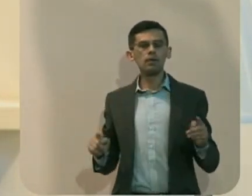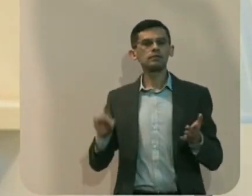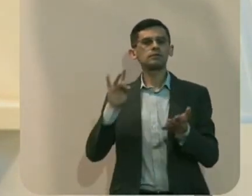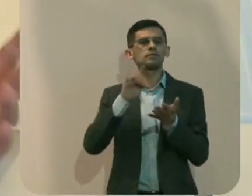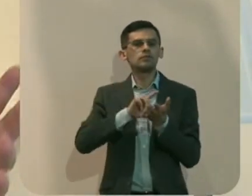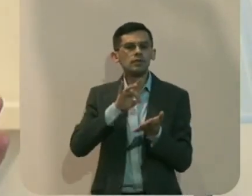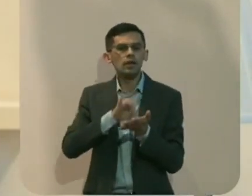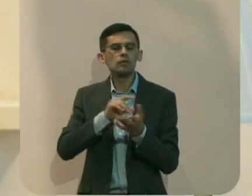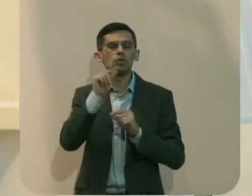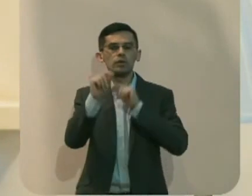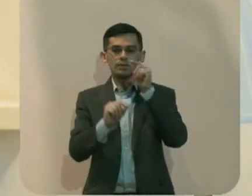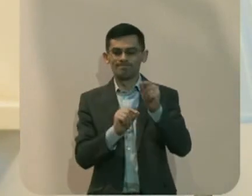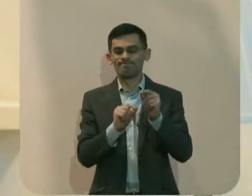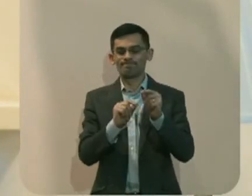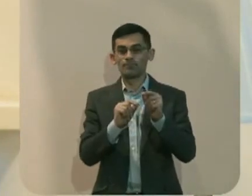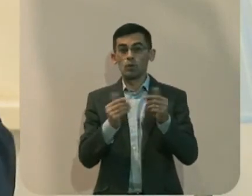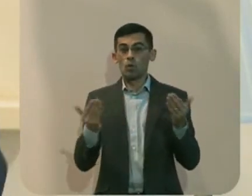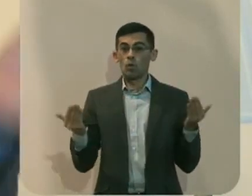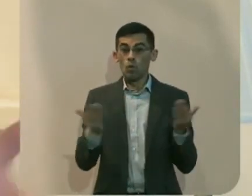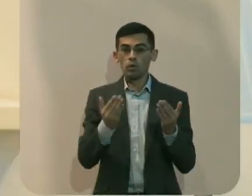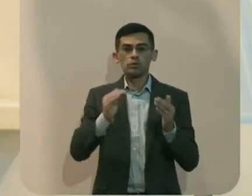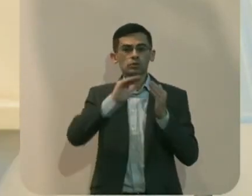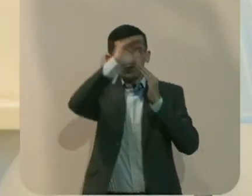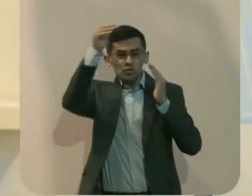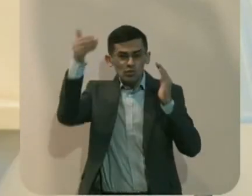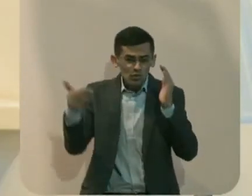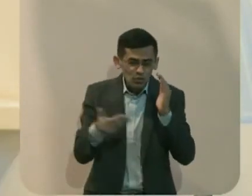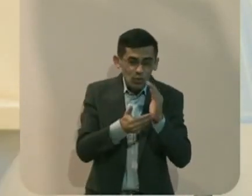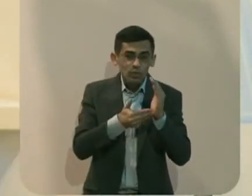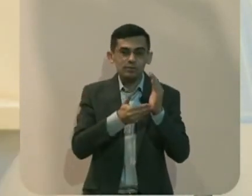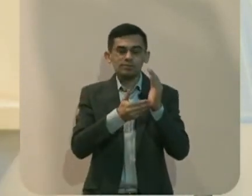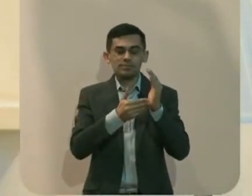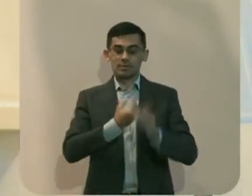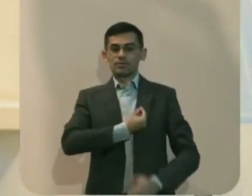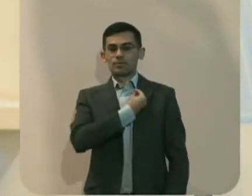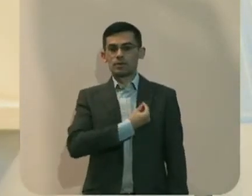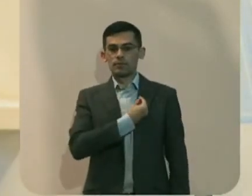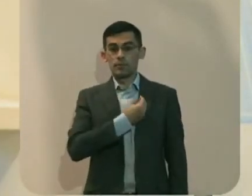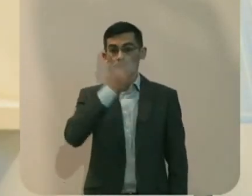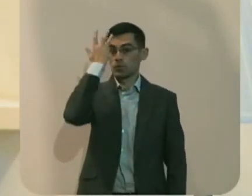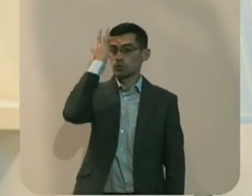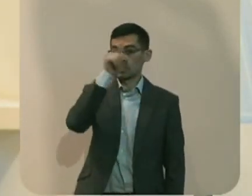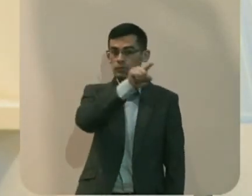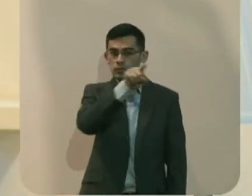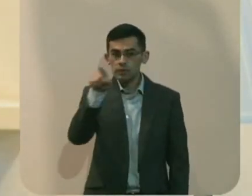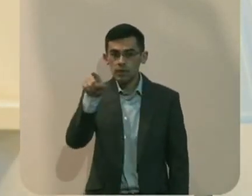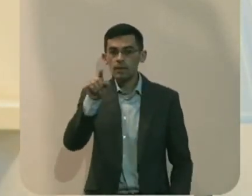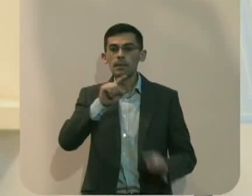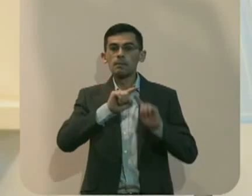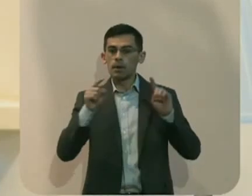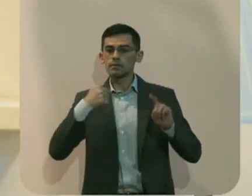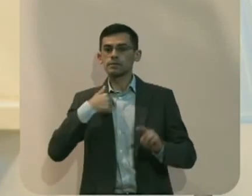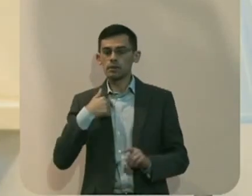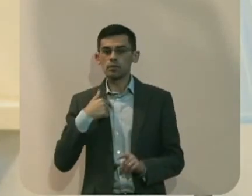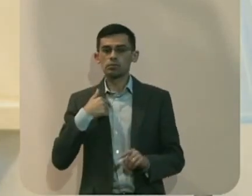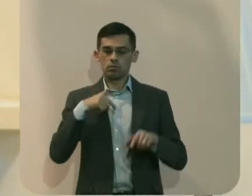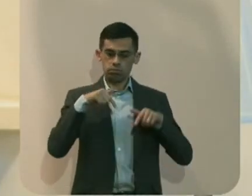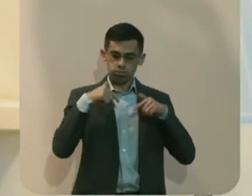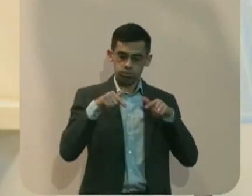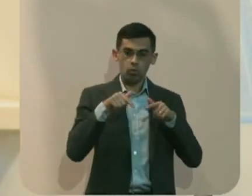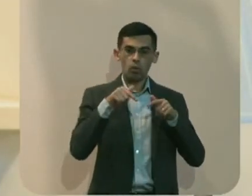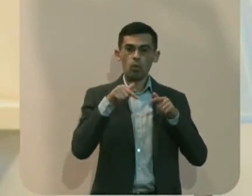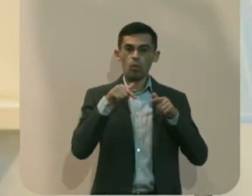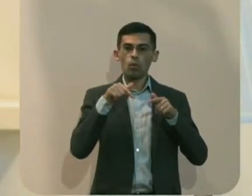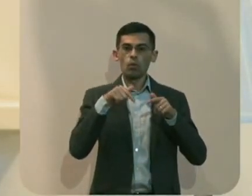que isso é uma realidade em todas as áreas da vida, não é? Eu não sei você, mas eu tenho trabalhado aqui nesse negócio que